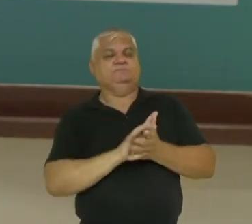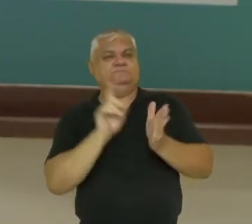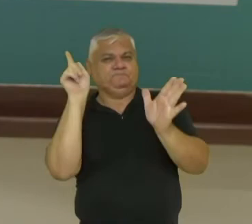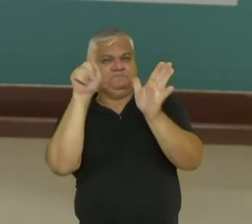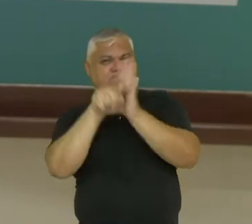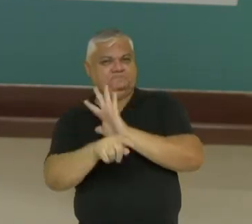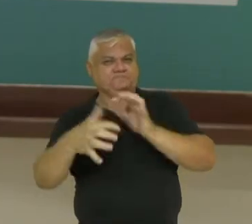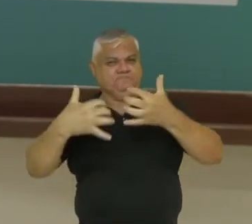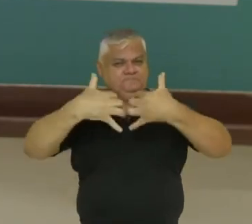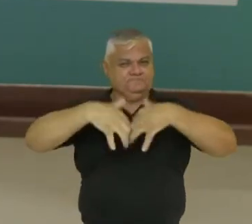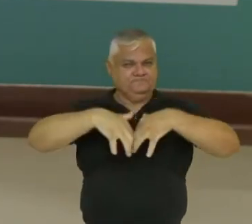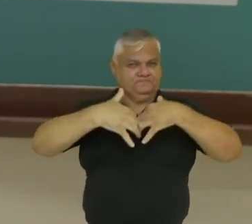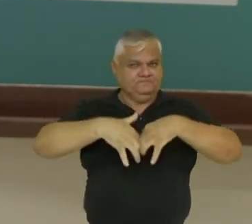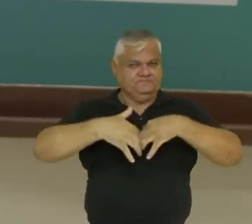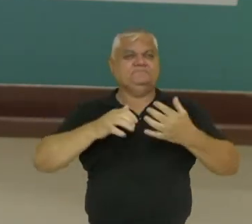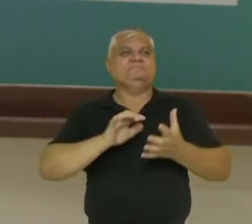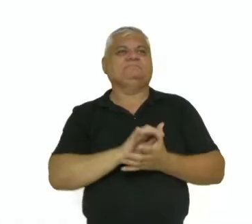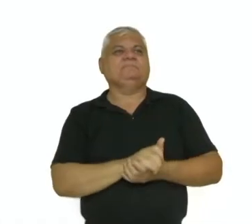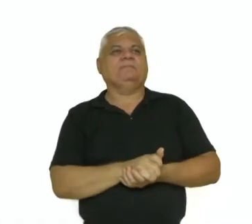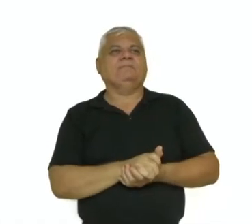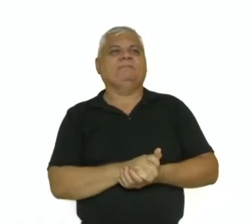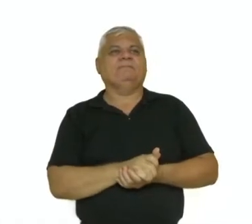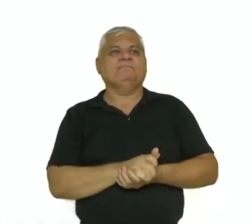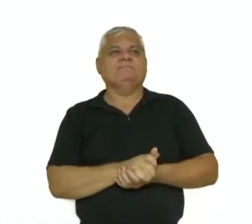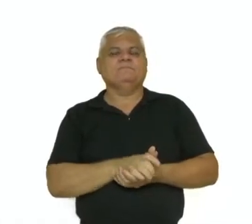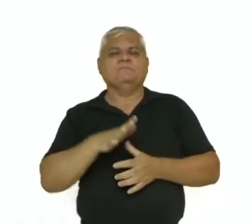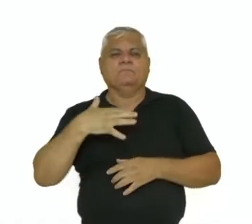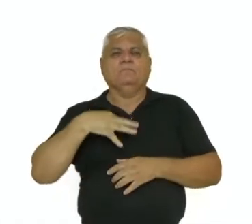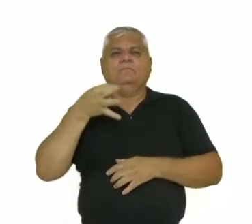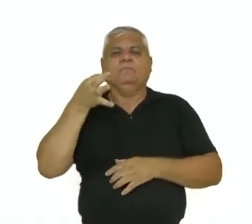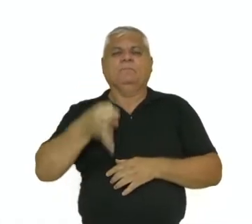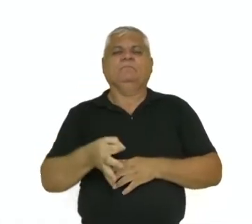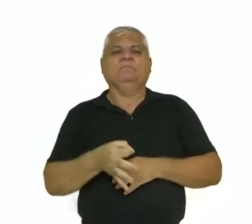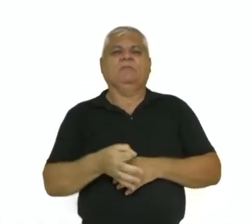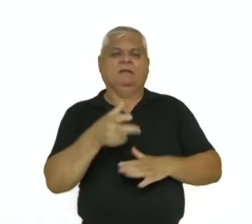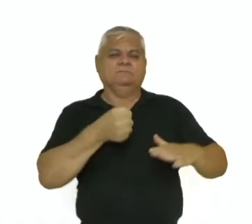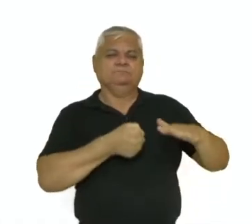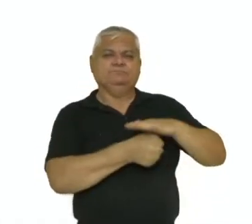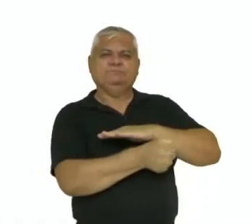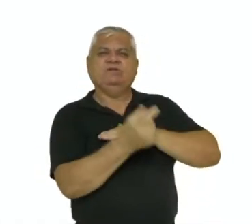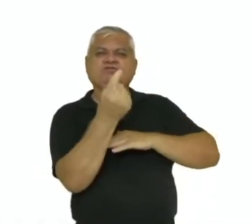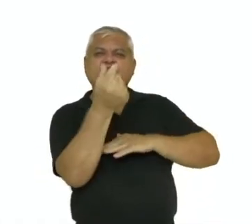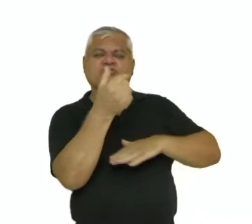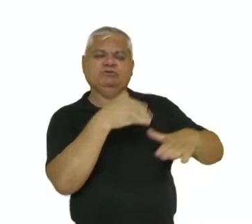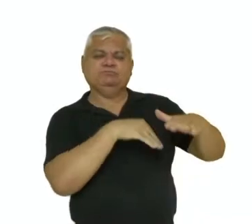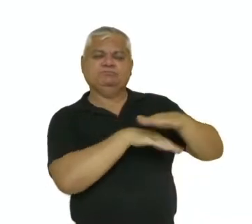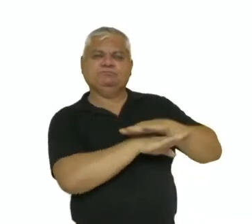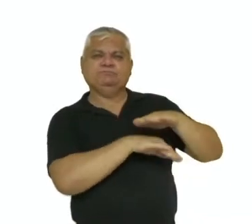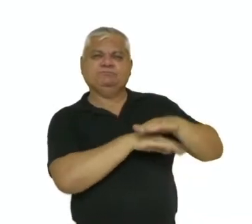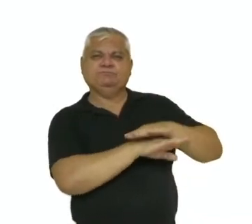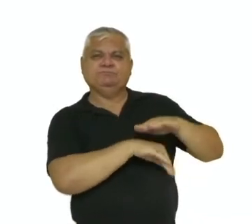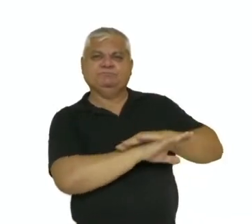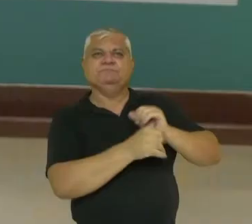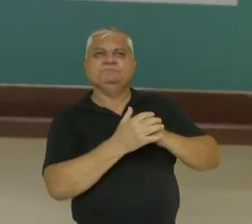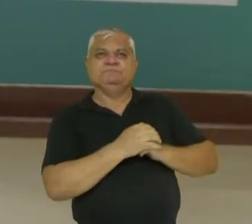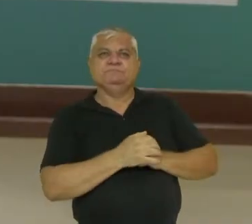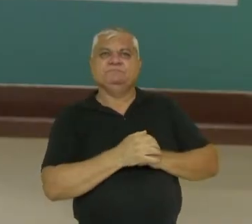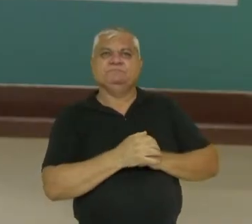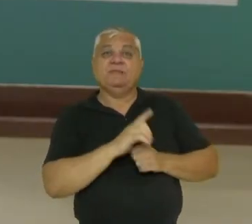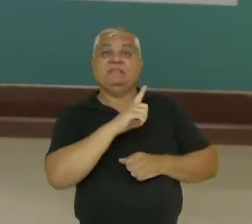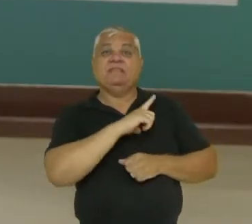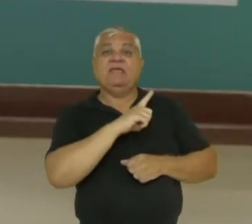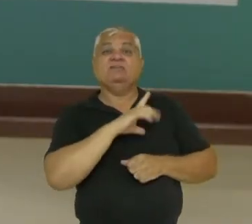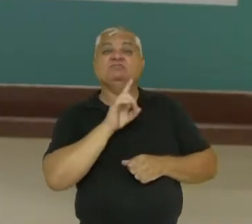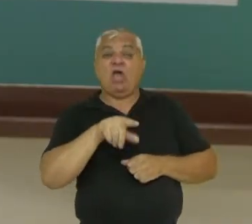milhões e em poucos anos, por não saber lidar com seu dinheiro, perderam tudo. E o pobre, nem sempre o pobre é